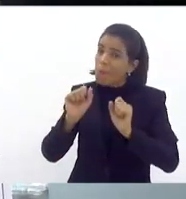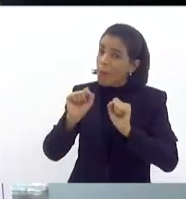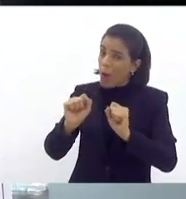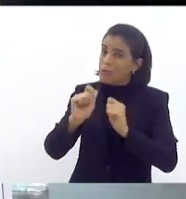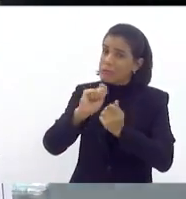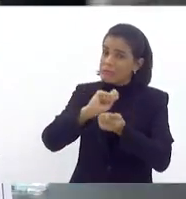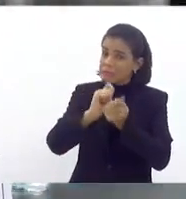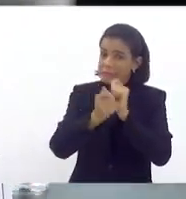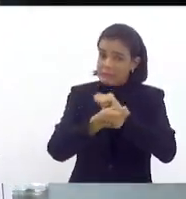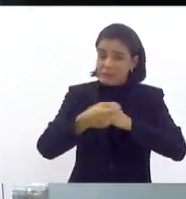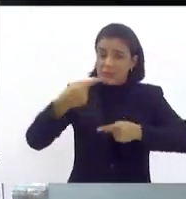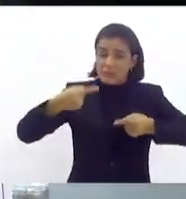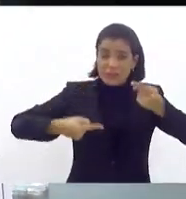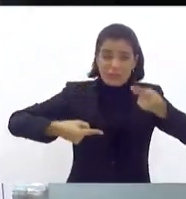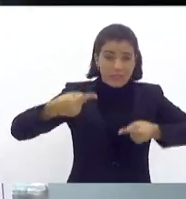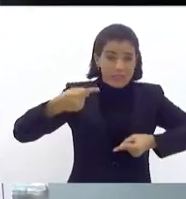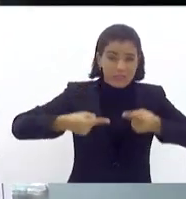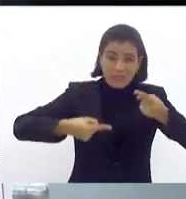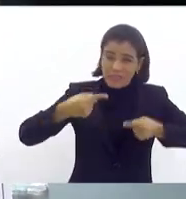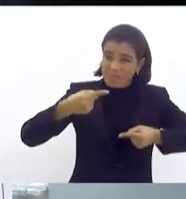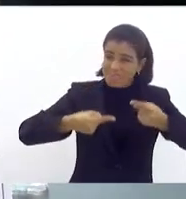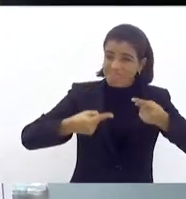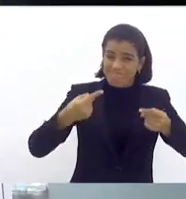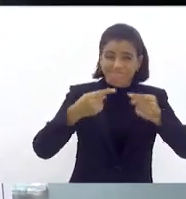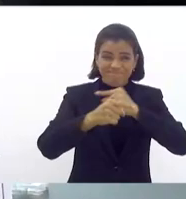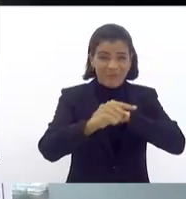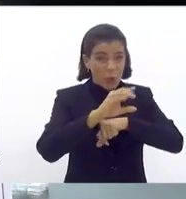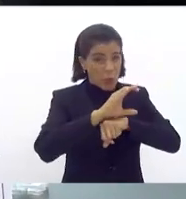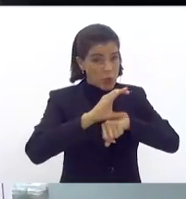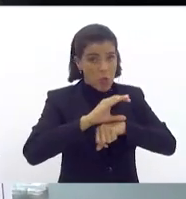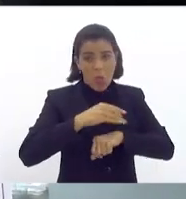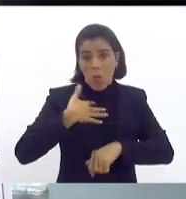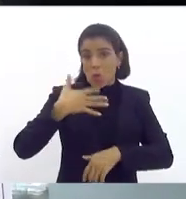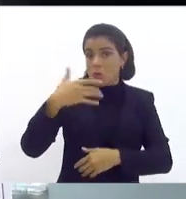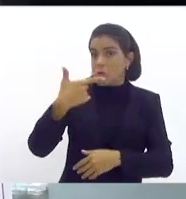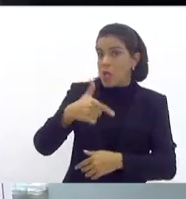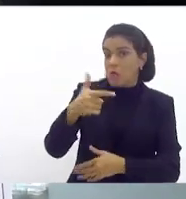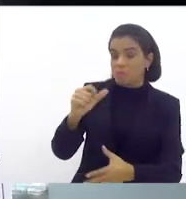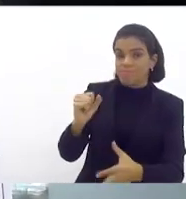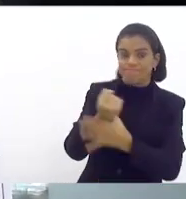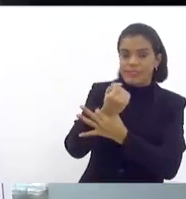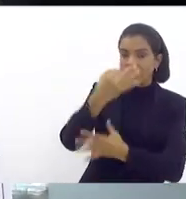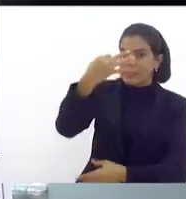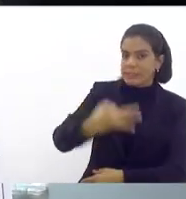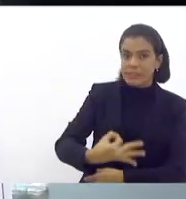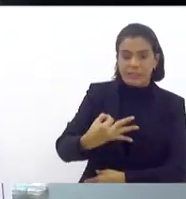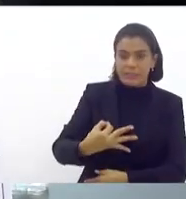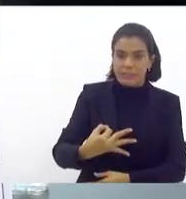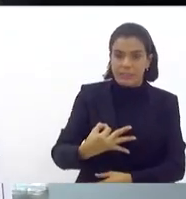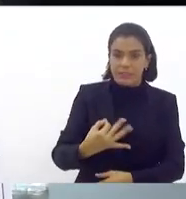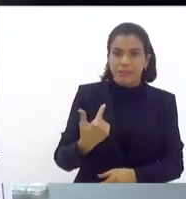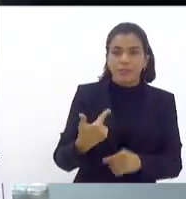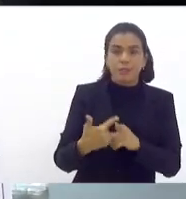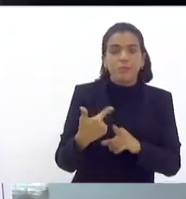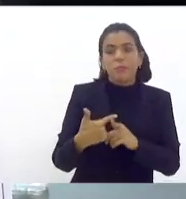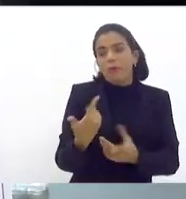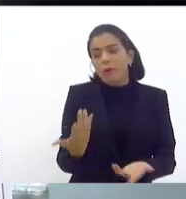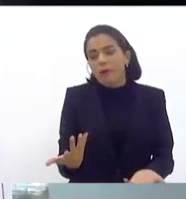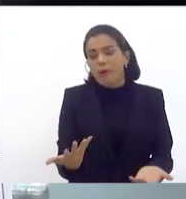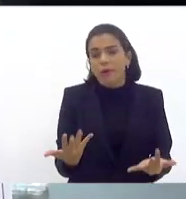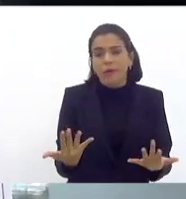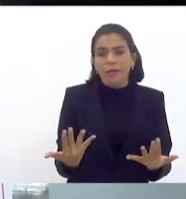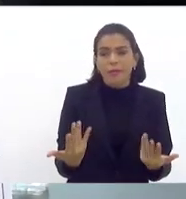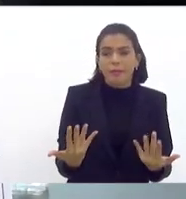transformar uma discussão de inconstitucionalidade. Talvez, eu não tenha segurança. Que é porque você estaria...